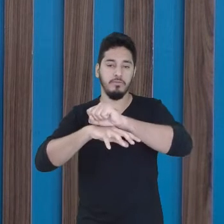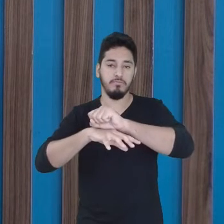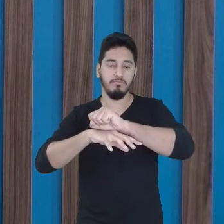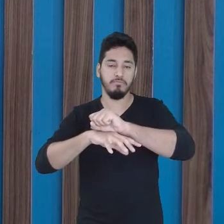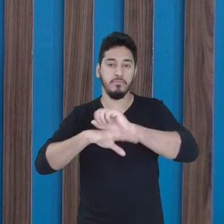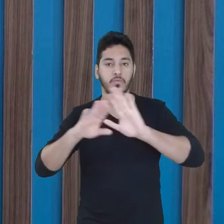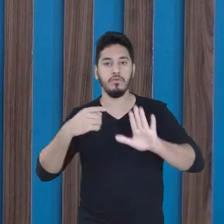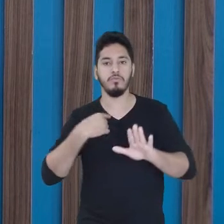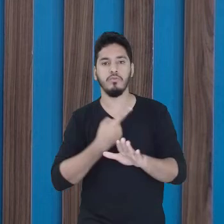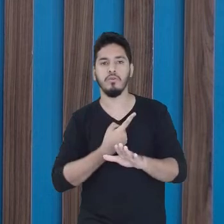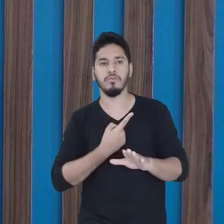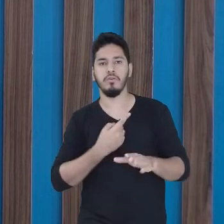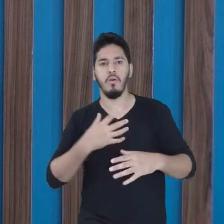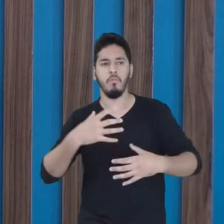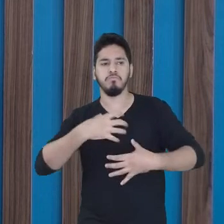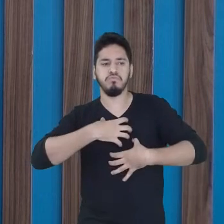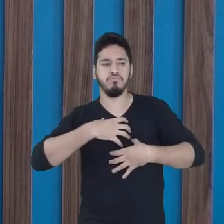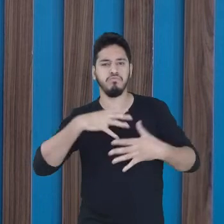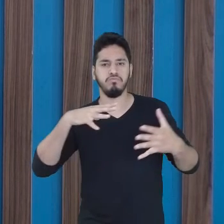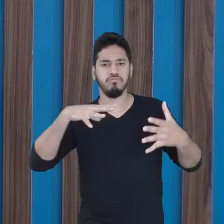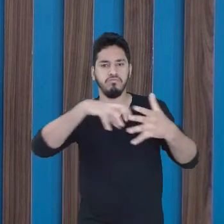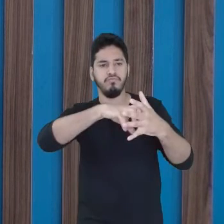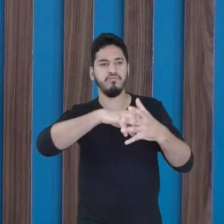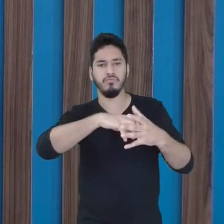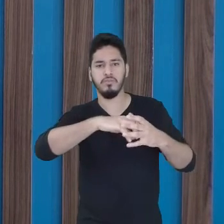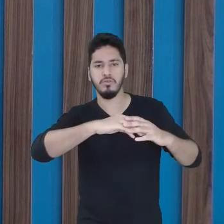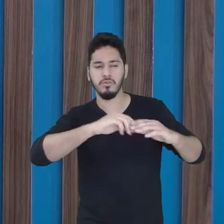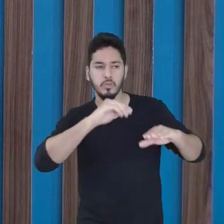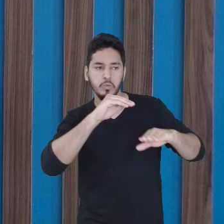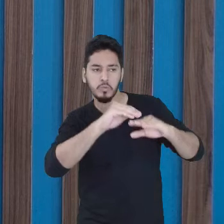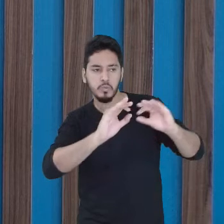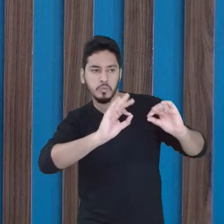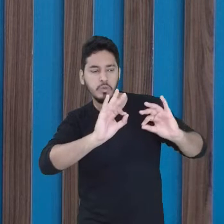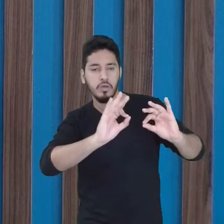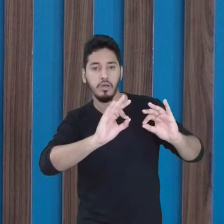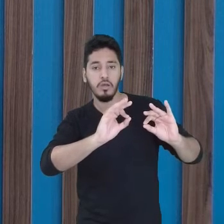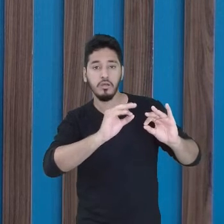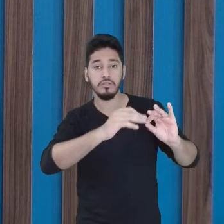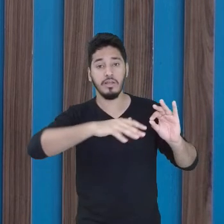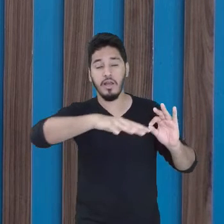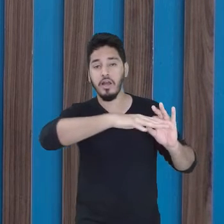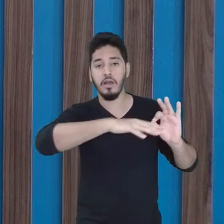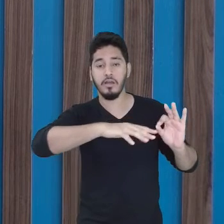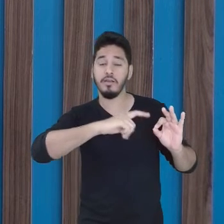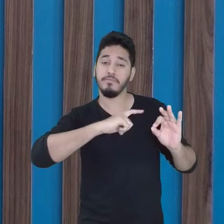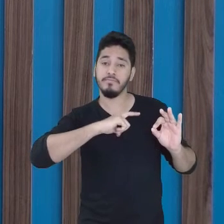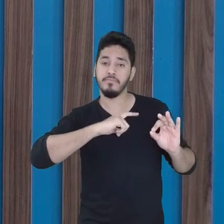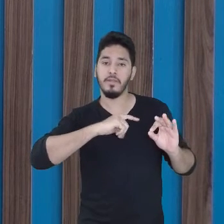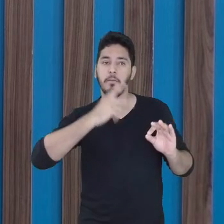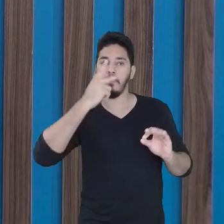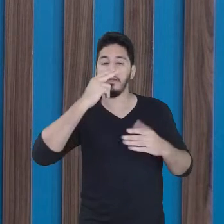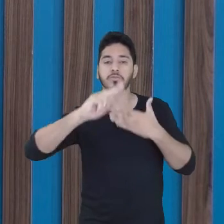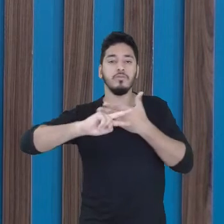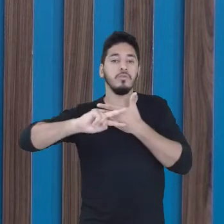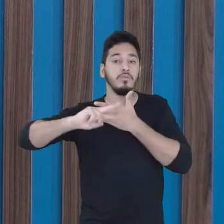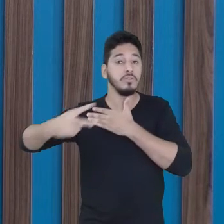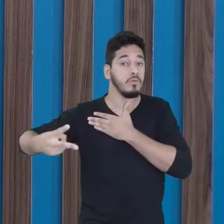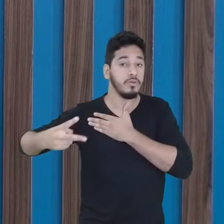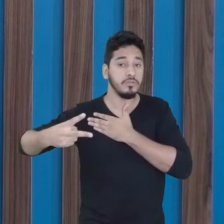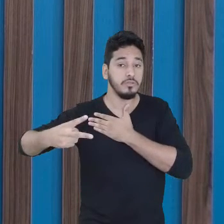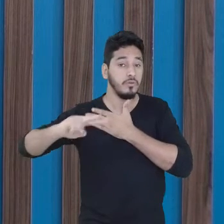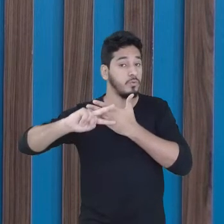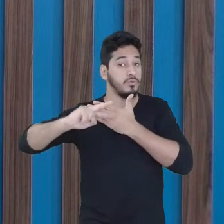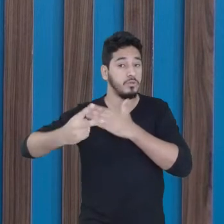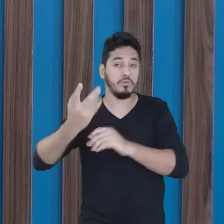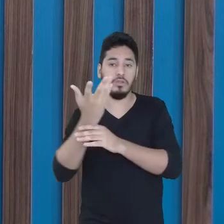a gente impacta tanto nesse meio natural, né? E aí acaba vindo aí como um reflexo, né, como uma resposta